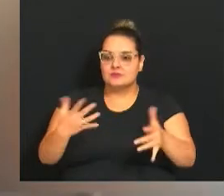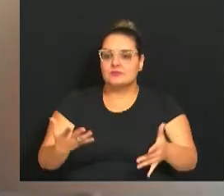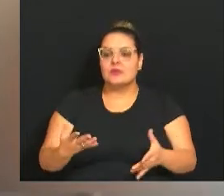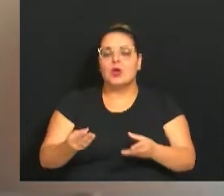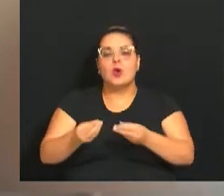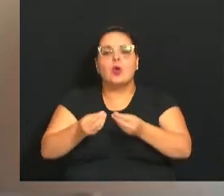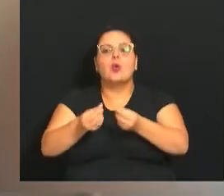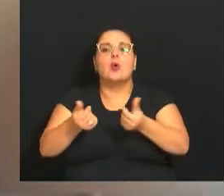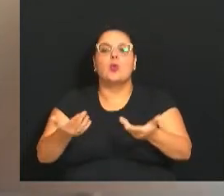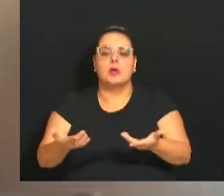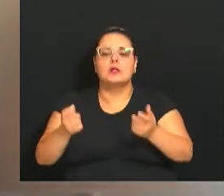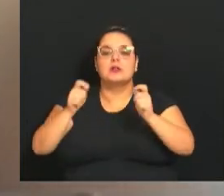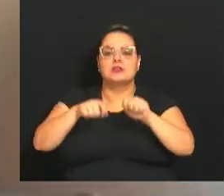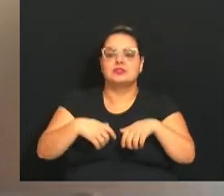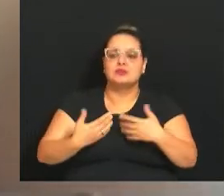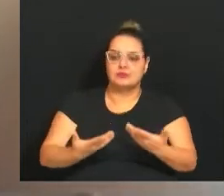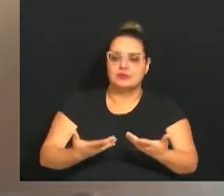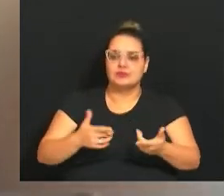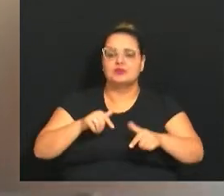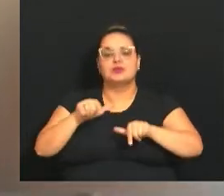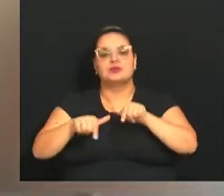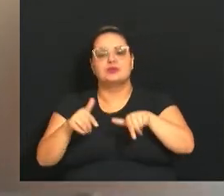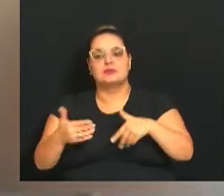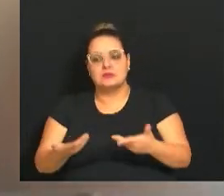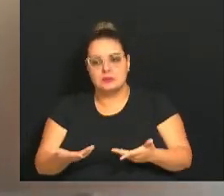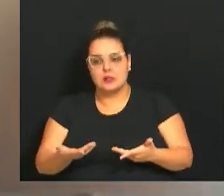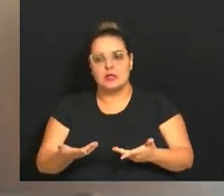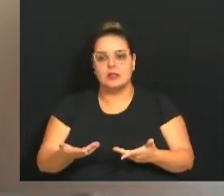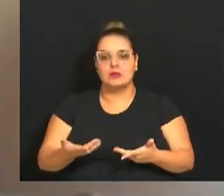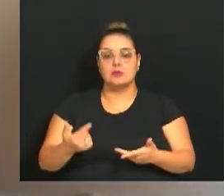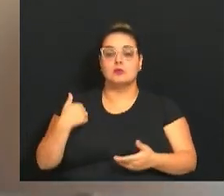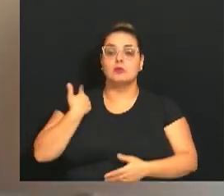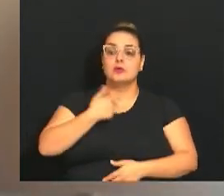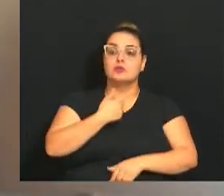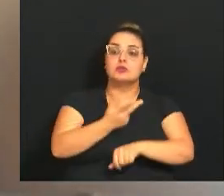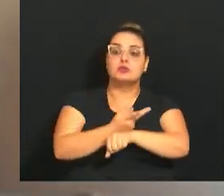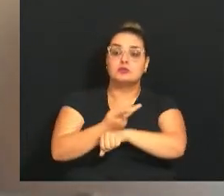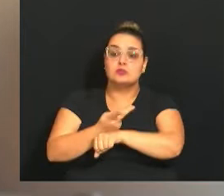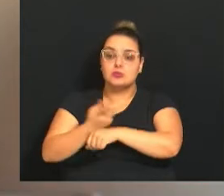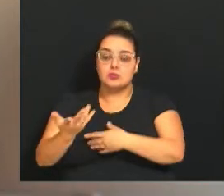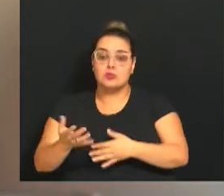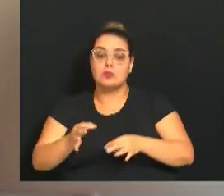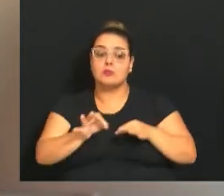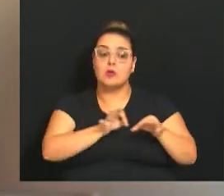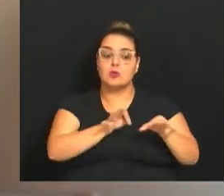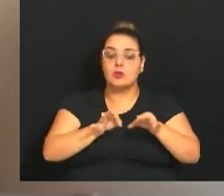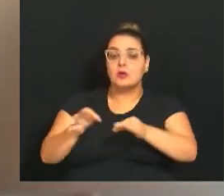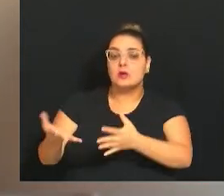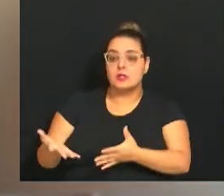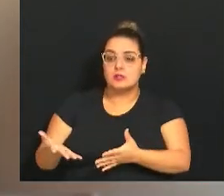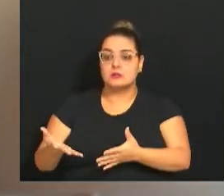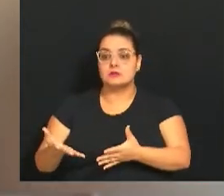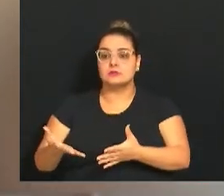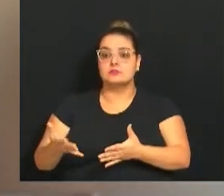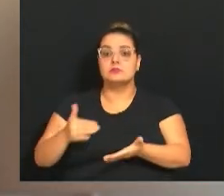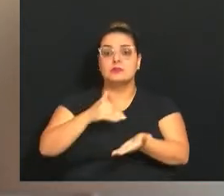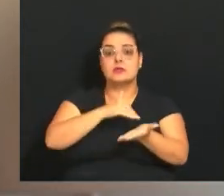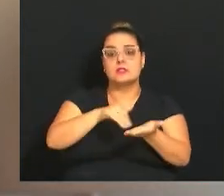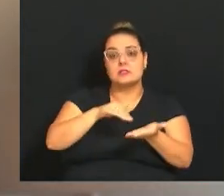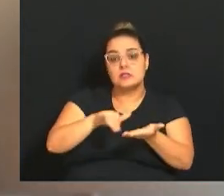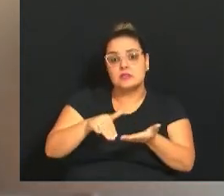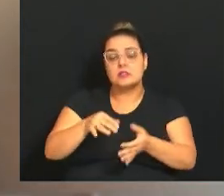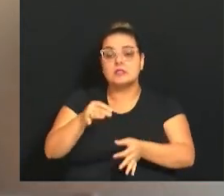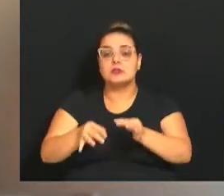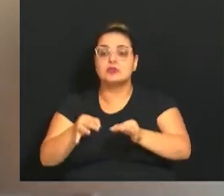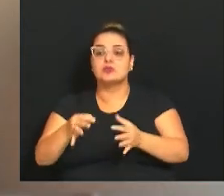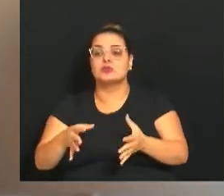qualidade, a eficiência nos trabalhos. A gente tem procurado fazer uma organização na Secretaria de Justiça, com a